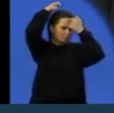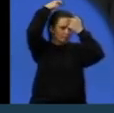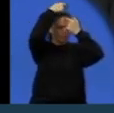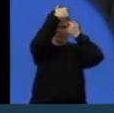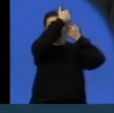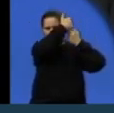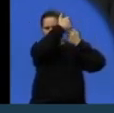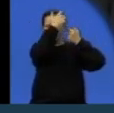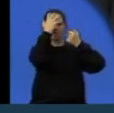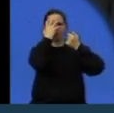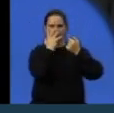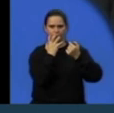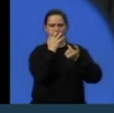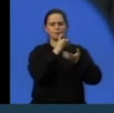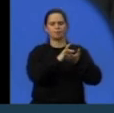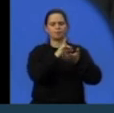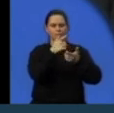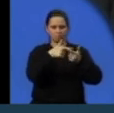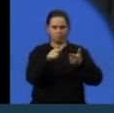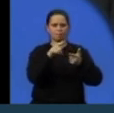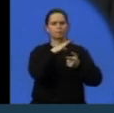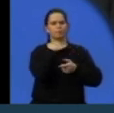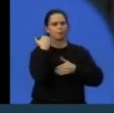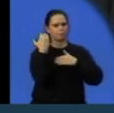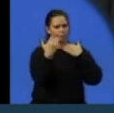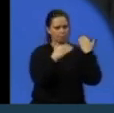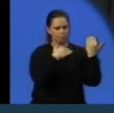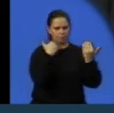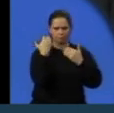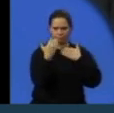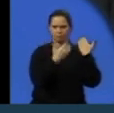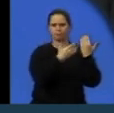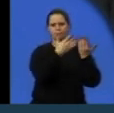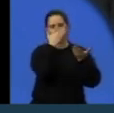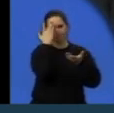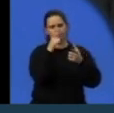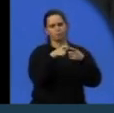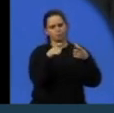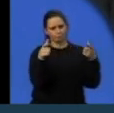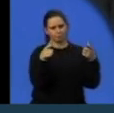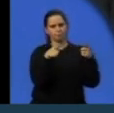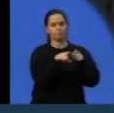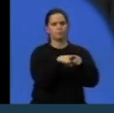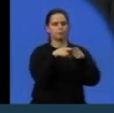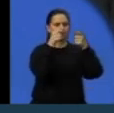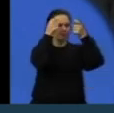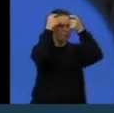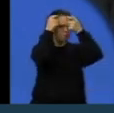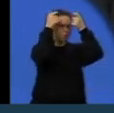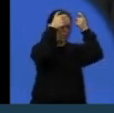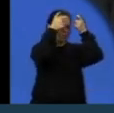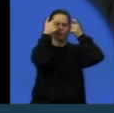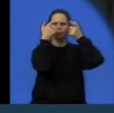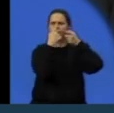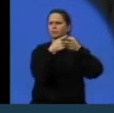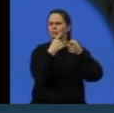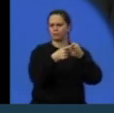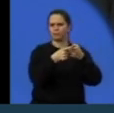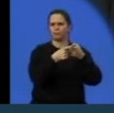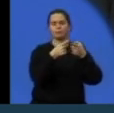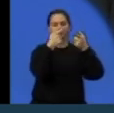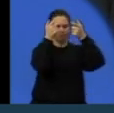mais grave, tem altos índices de mortalidade. Por que dependem do local, prezado aluno? Justamente